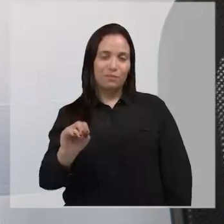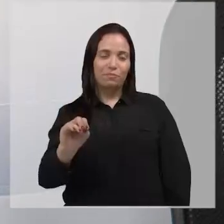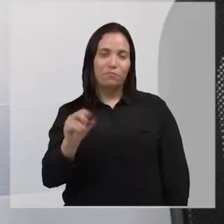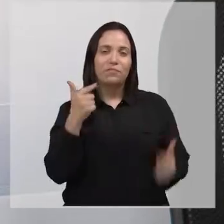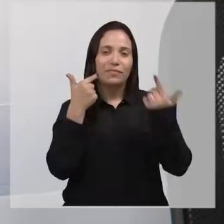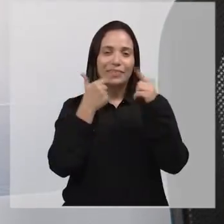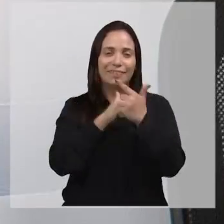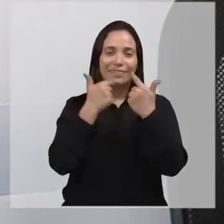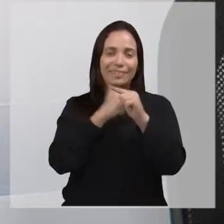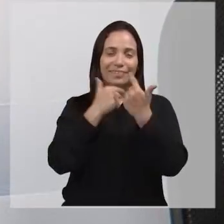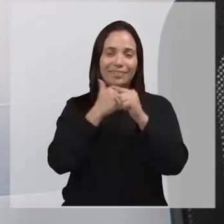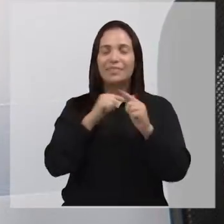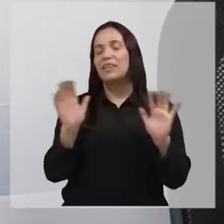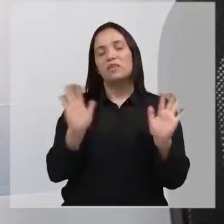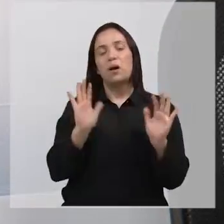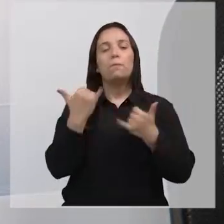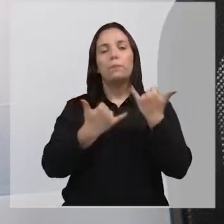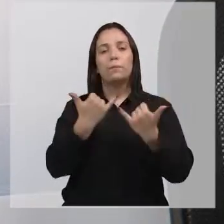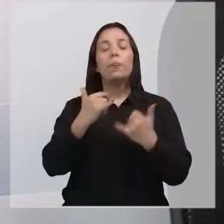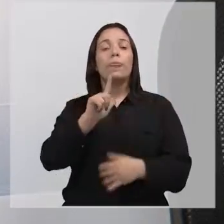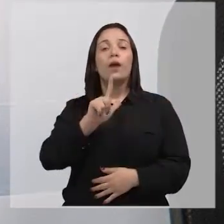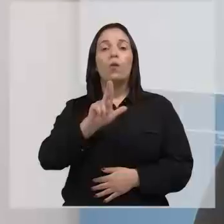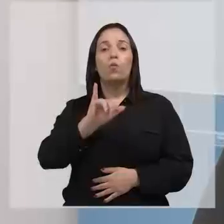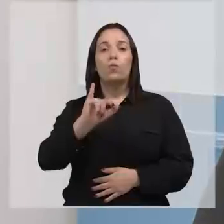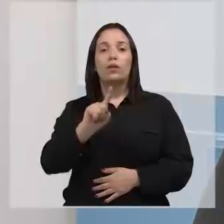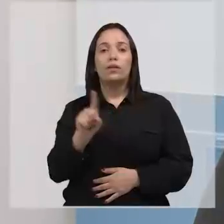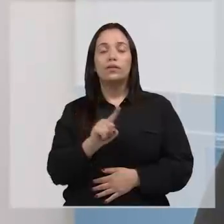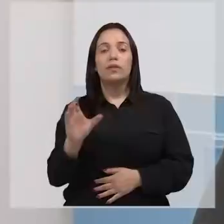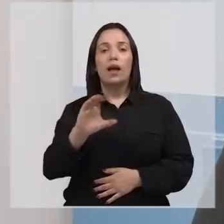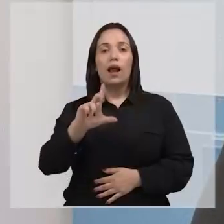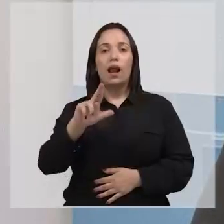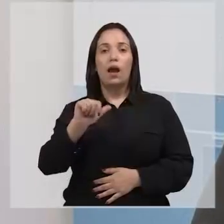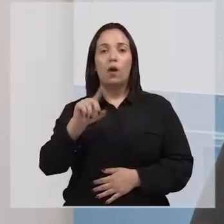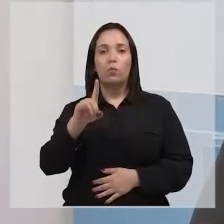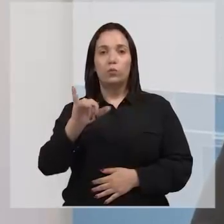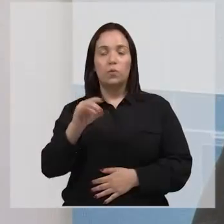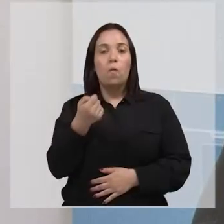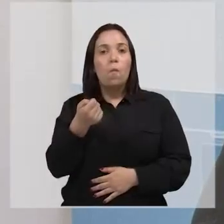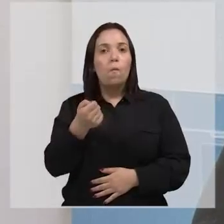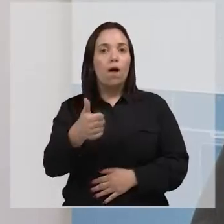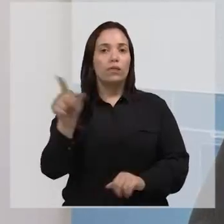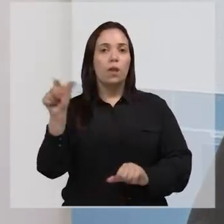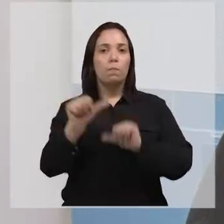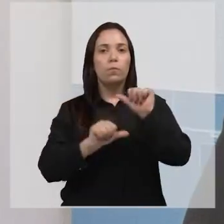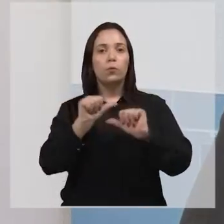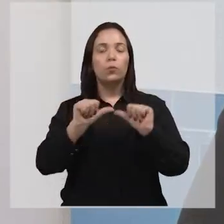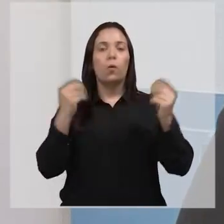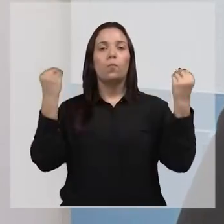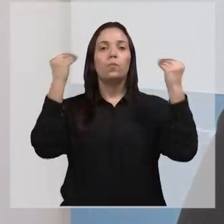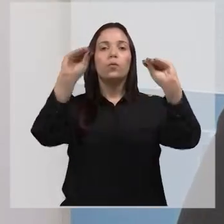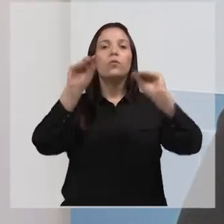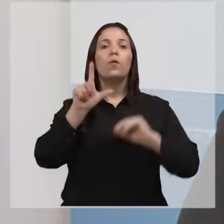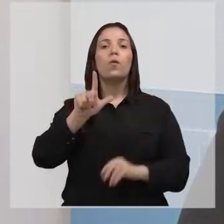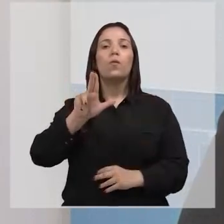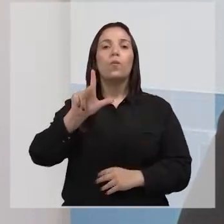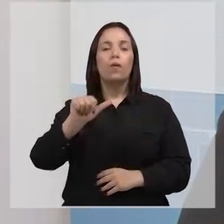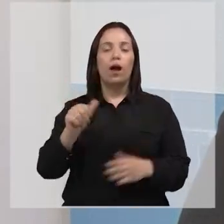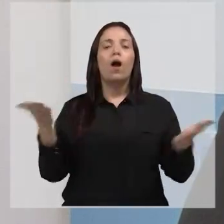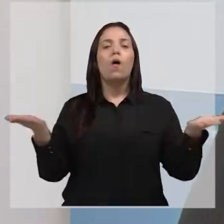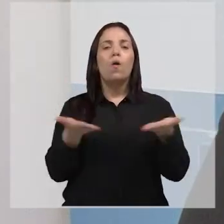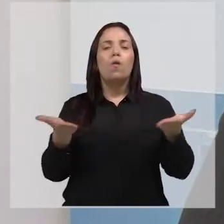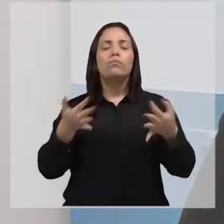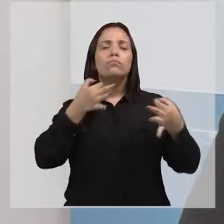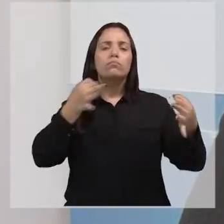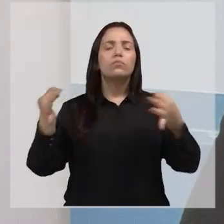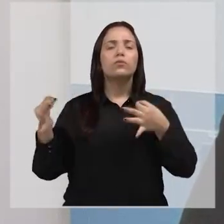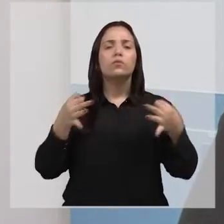Luiz Cláudio Barbosa, né? Que quase mudaram o nome dele para Luiz Inácio Lula Barbosa. Nós iremos